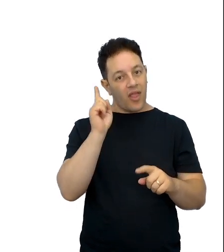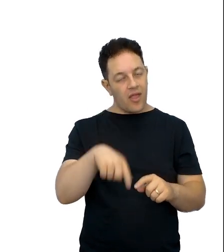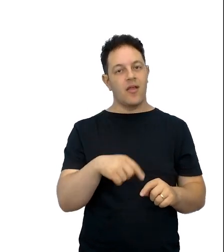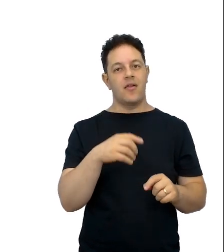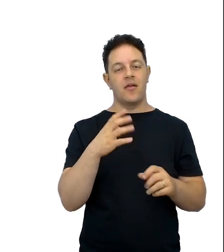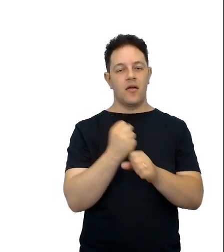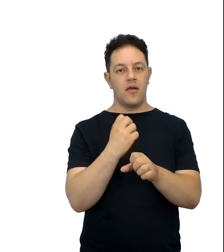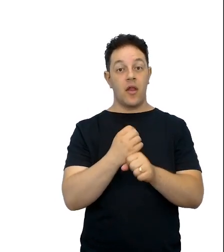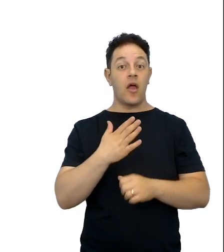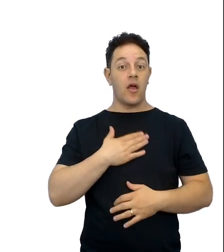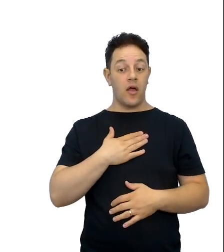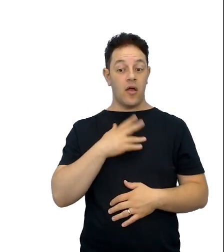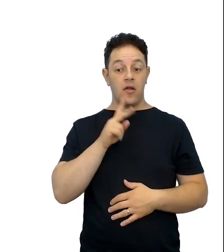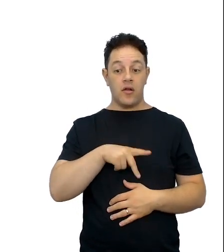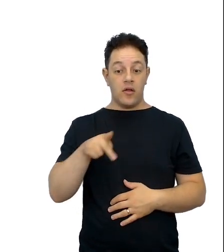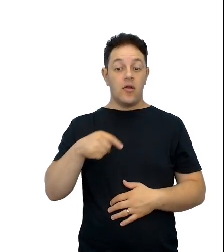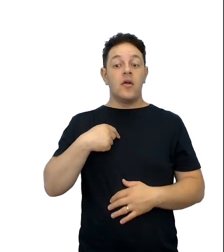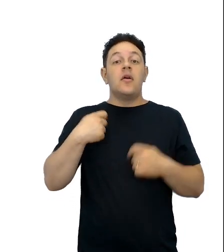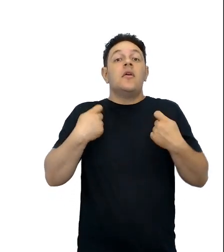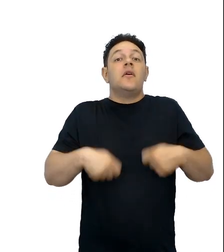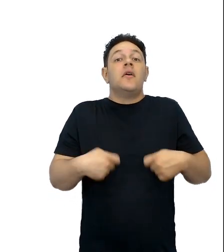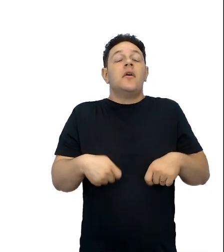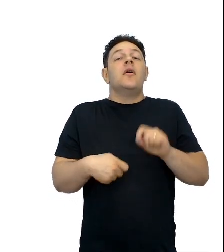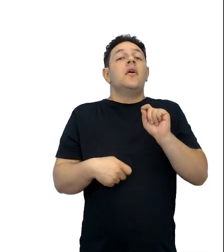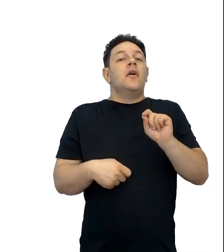eu, professor, preciso,